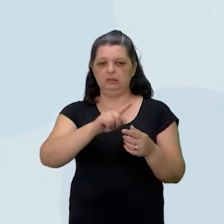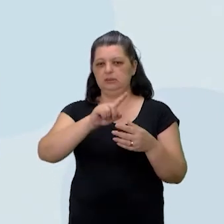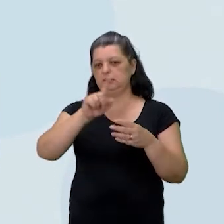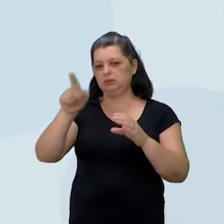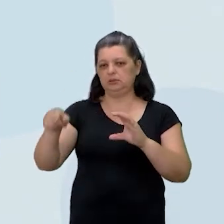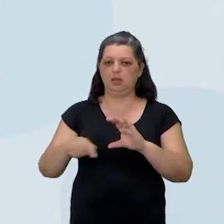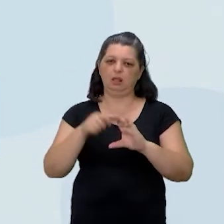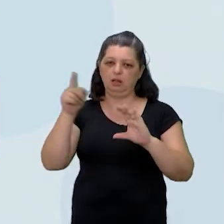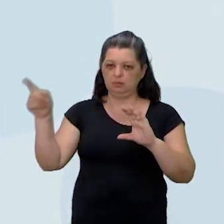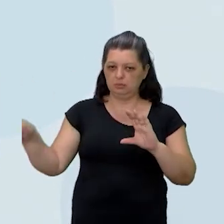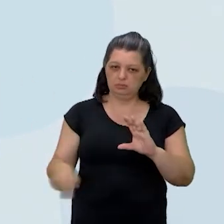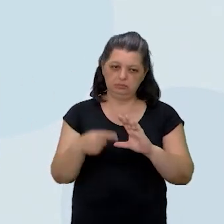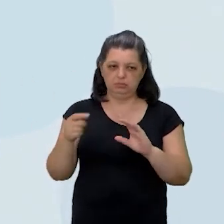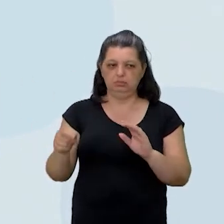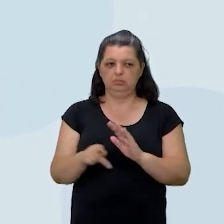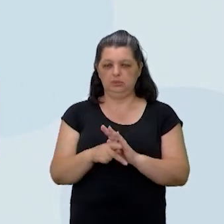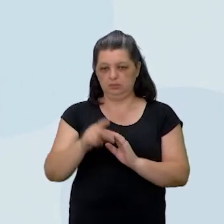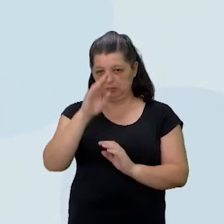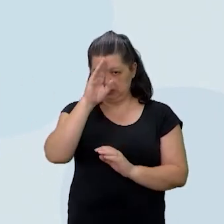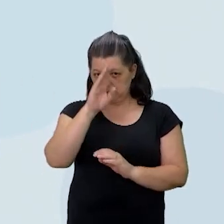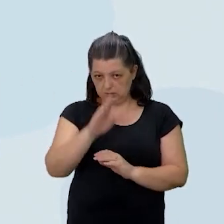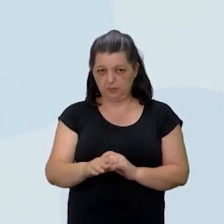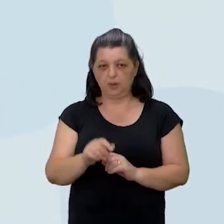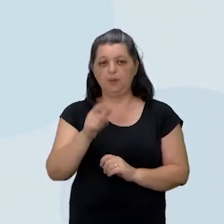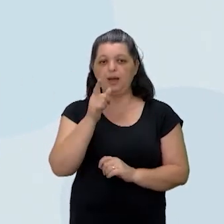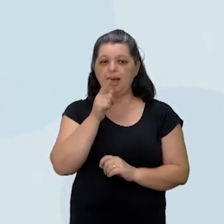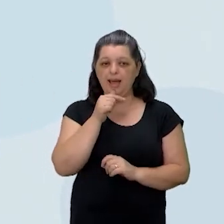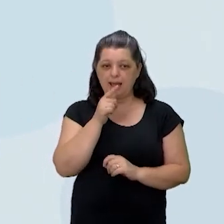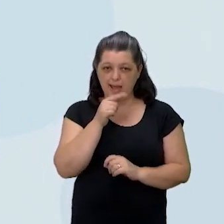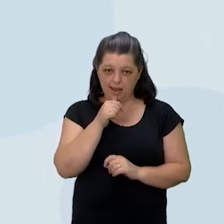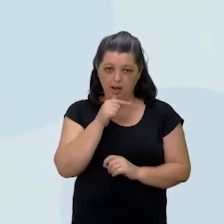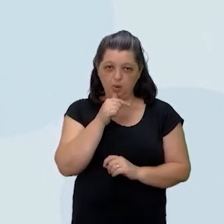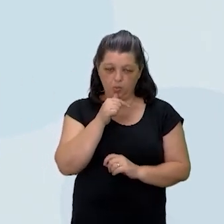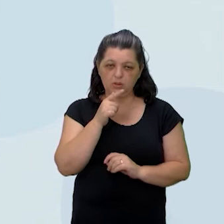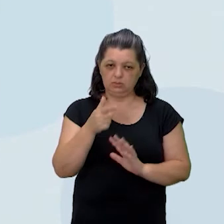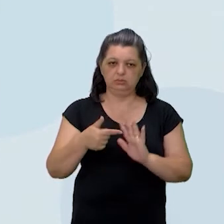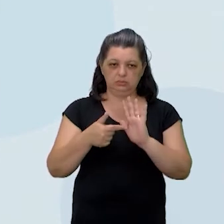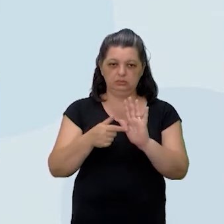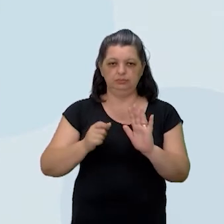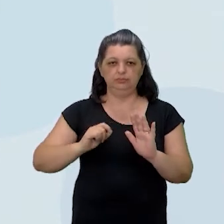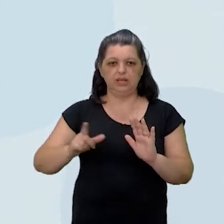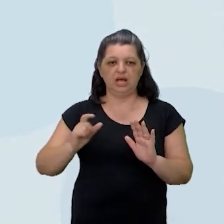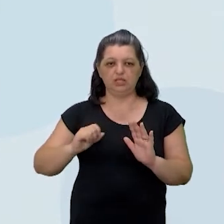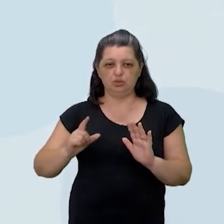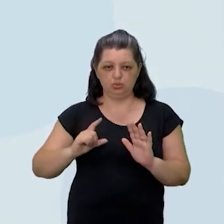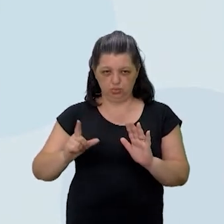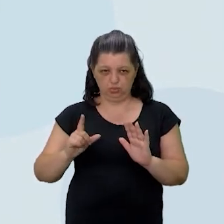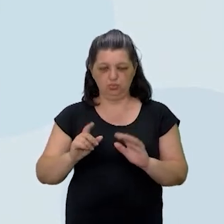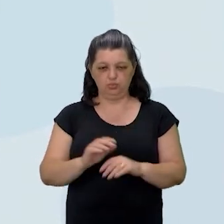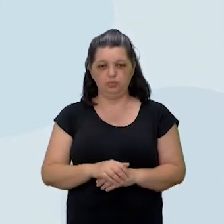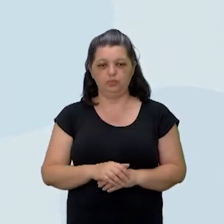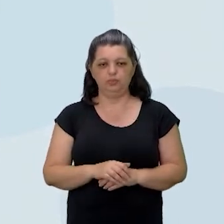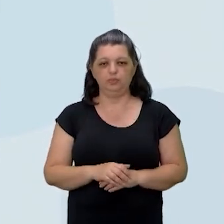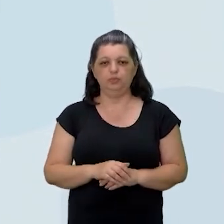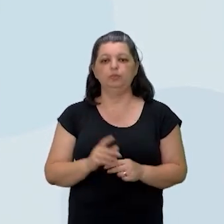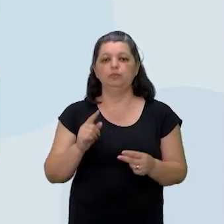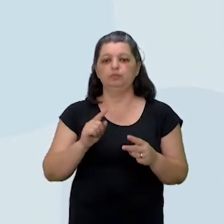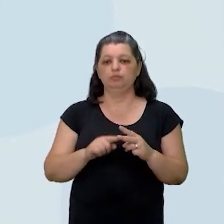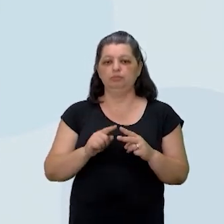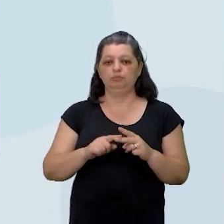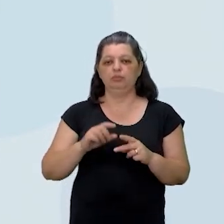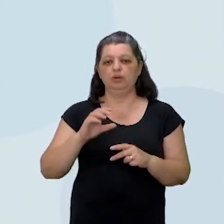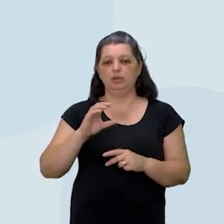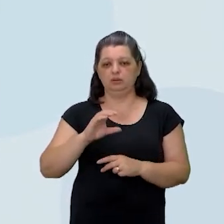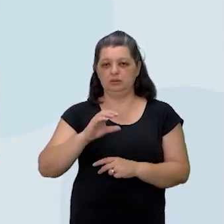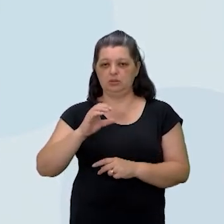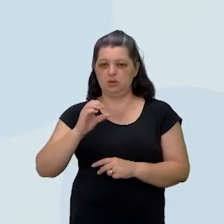hoje a gente vai ver principalmente o ciclo da água, que está aqui destacado em azul, né? Azul. E o ciclo do